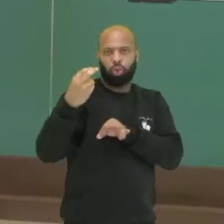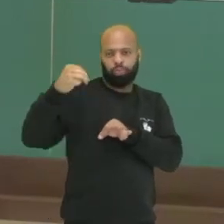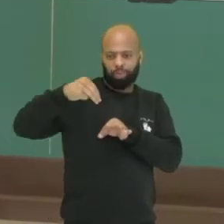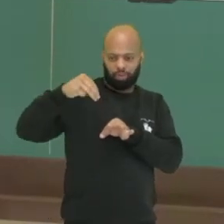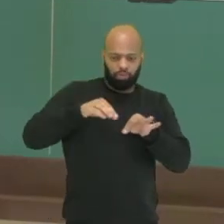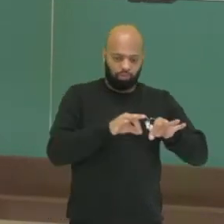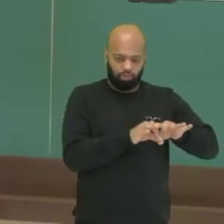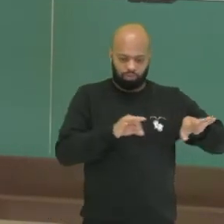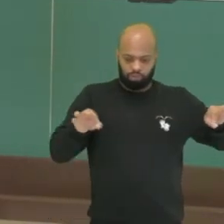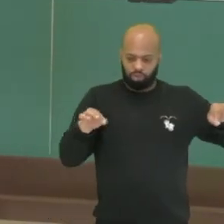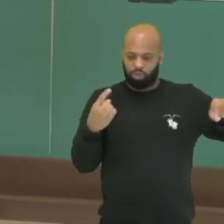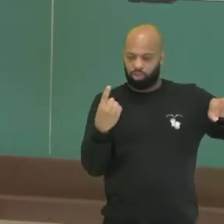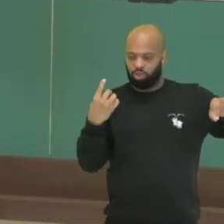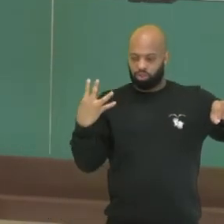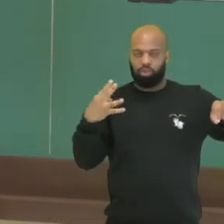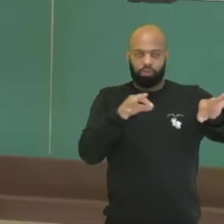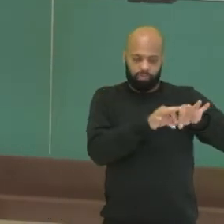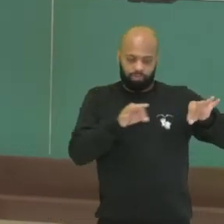largura.